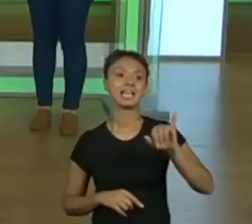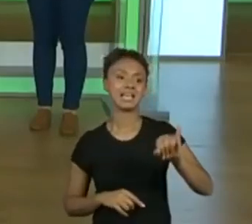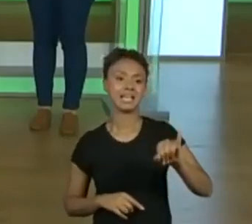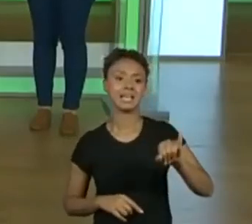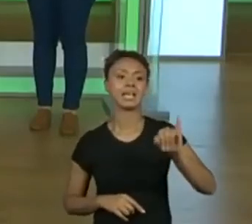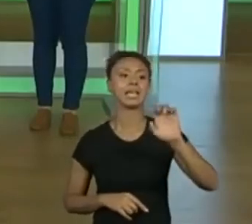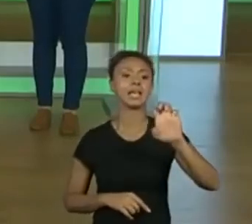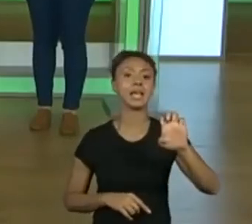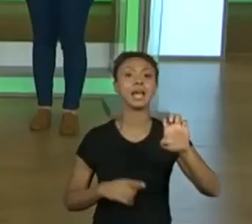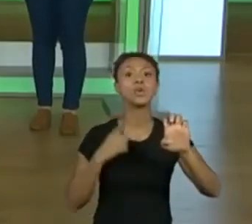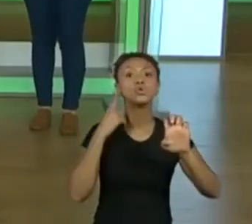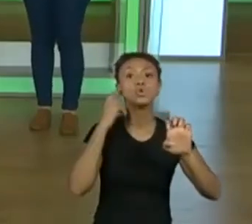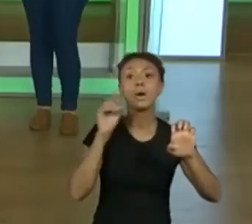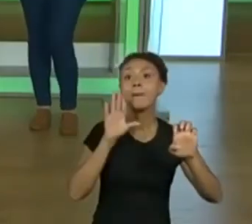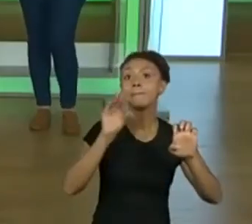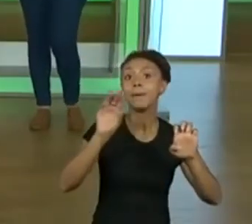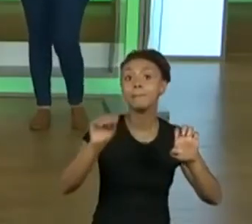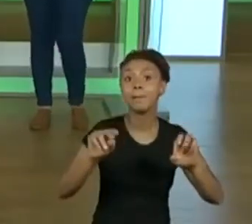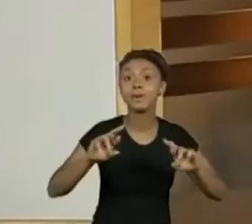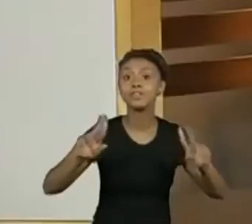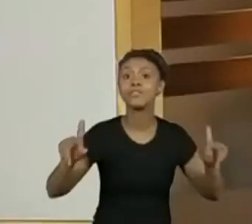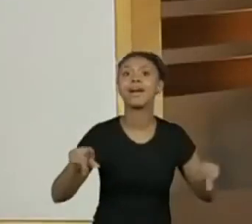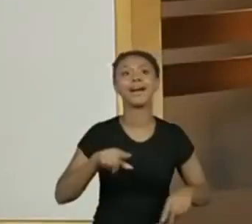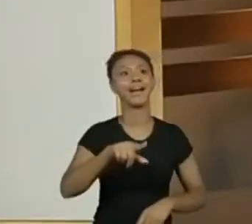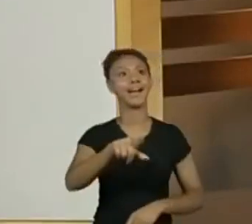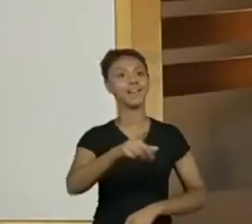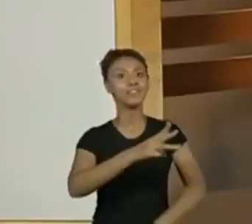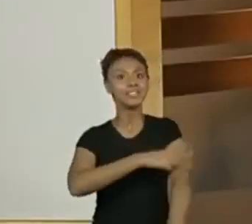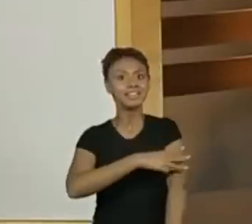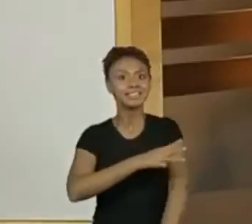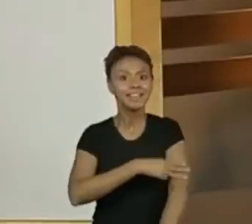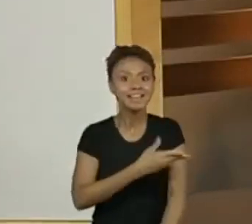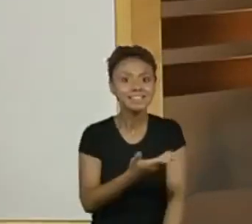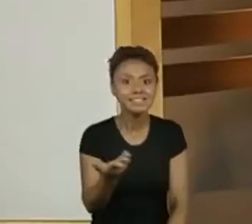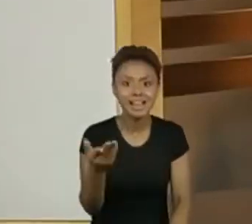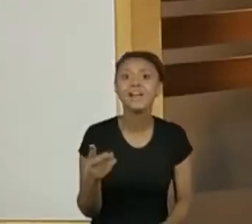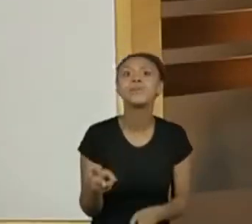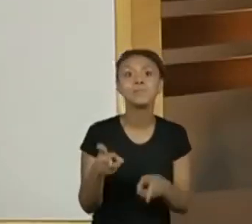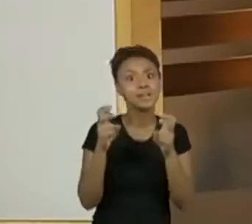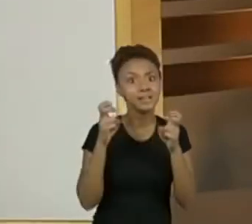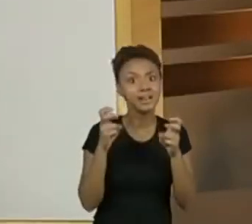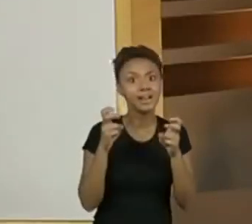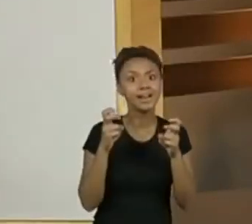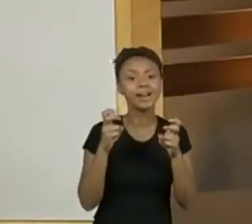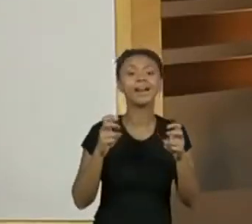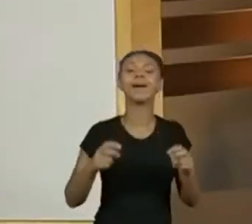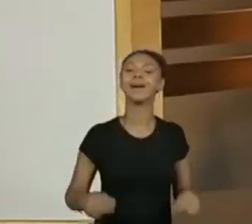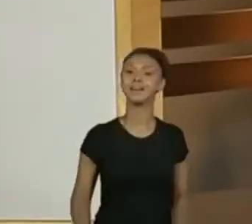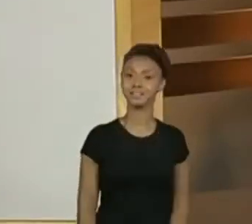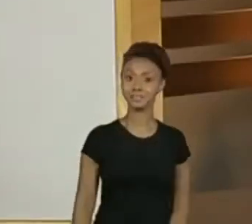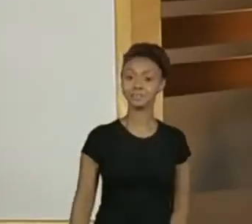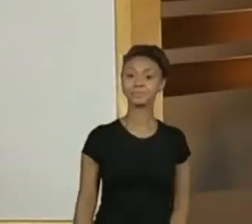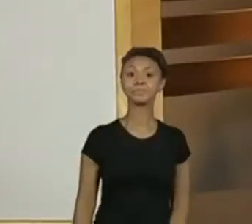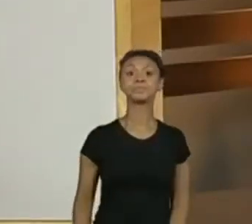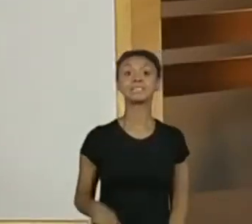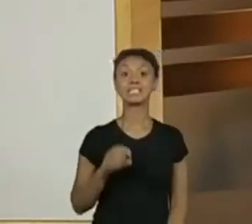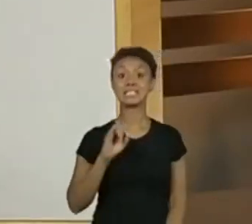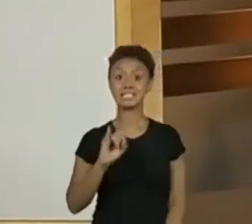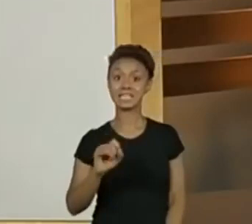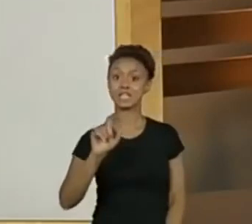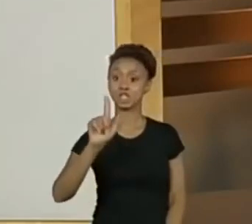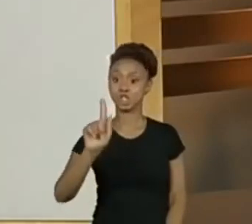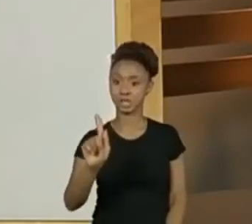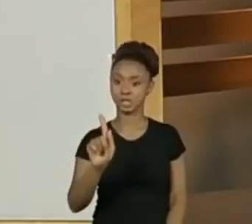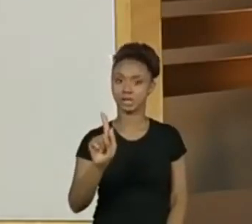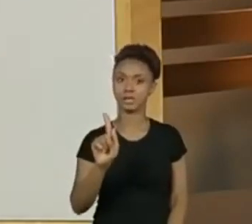outro som. Ah, é isso? Alunos do terceiro ano perceberam isso? Que quando depois do